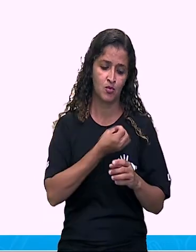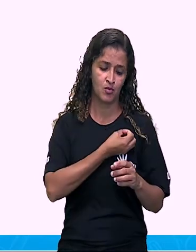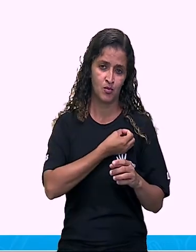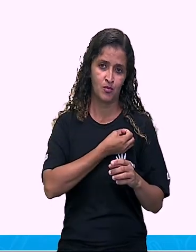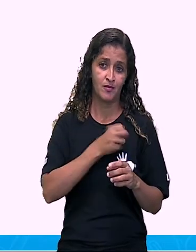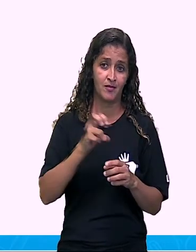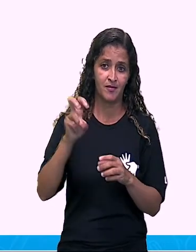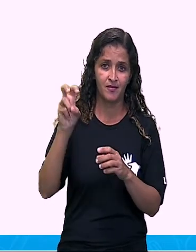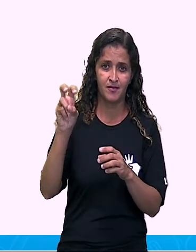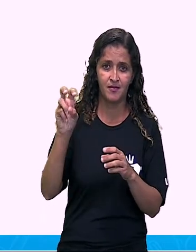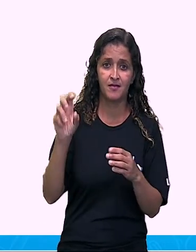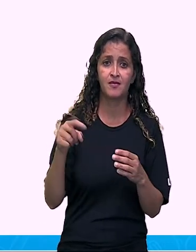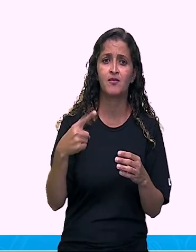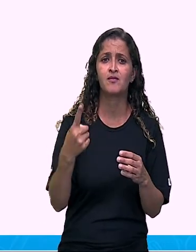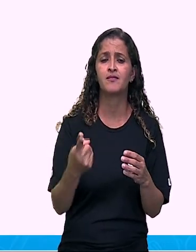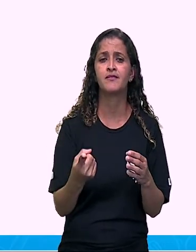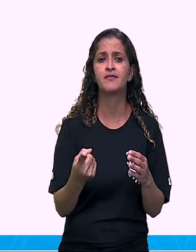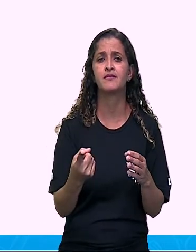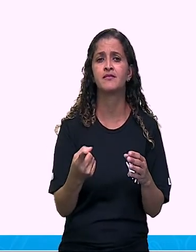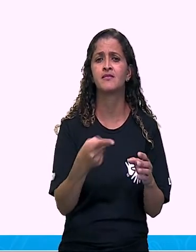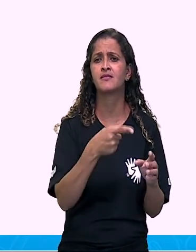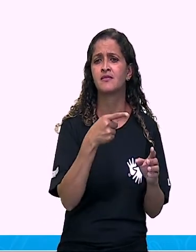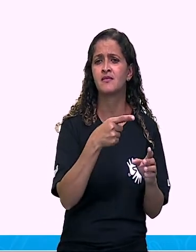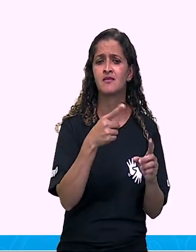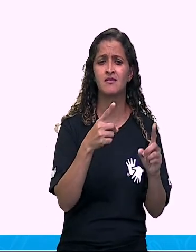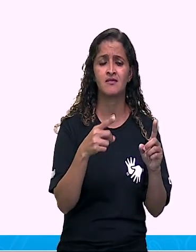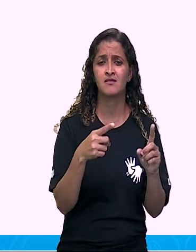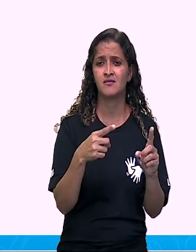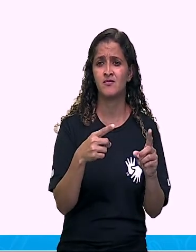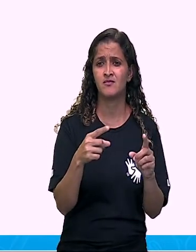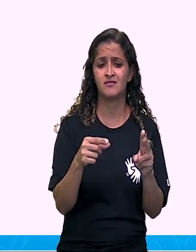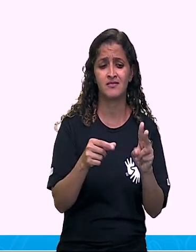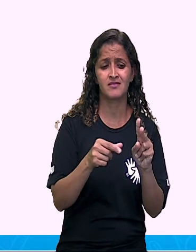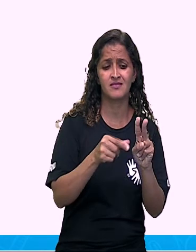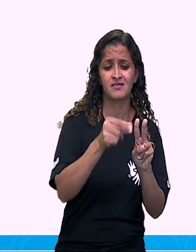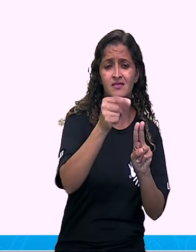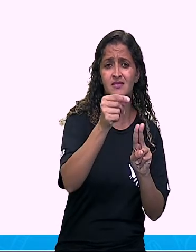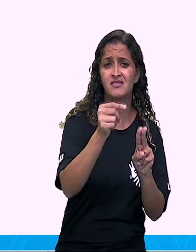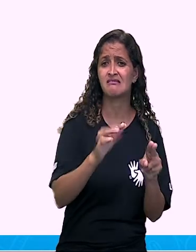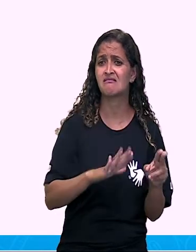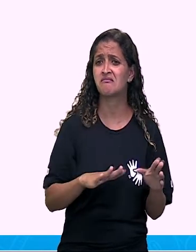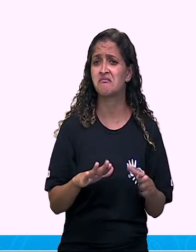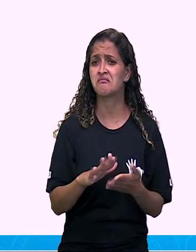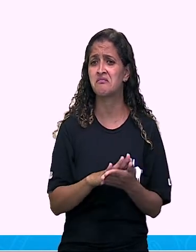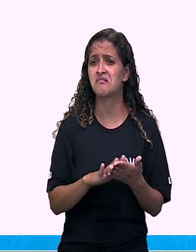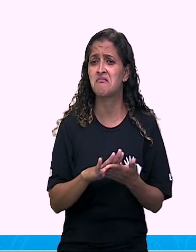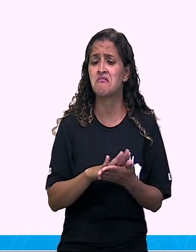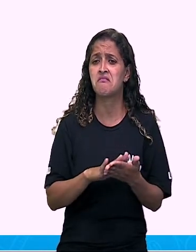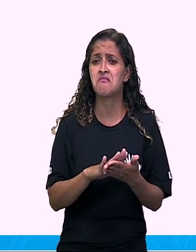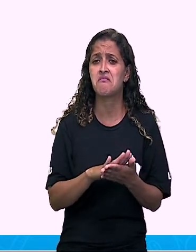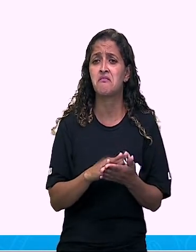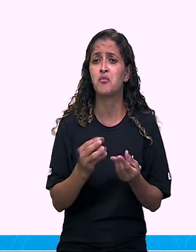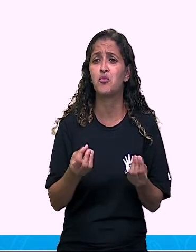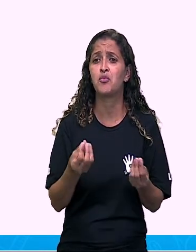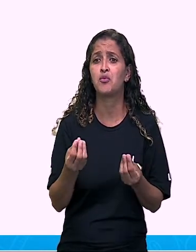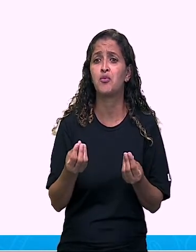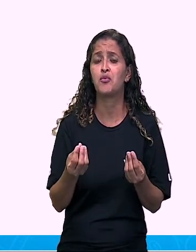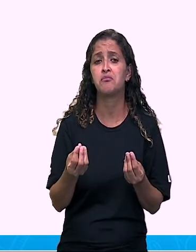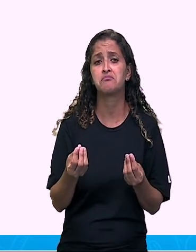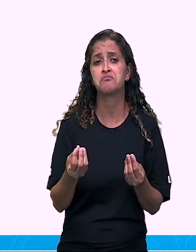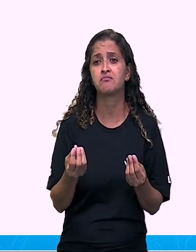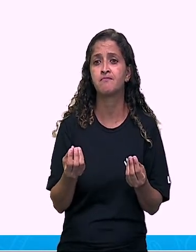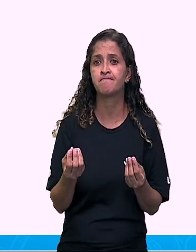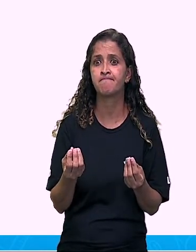E aqui, a próxima casa, dezena. Mas aqui nessa próxima casa não tem nada. Como que eu represento